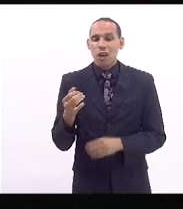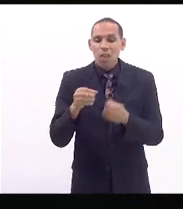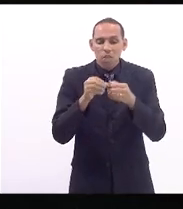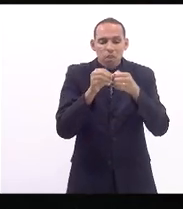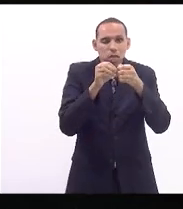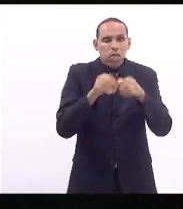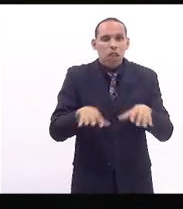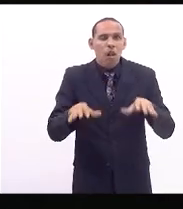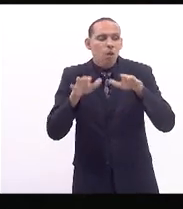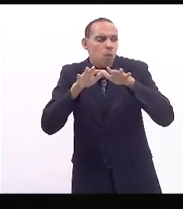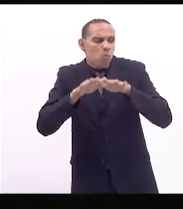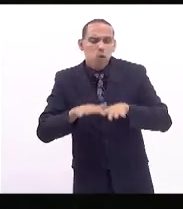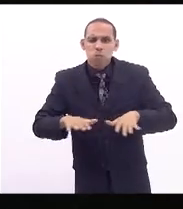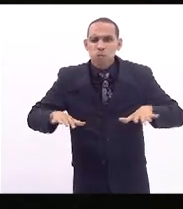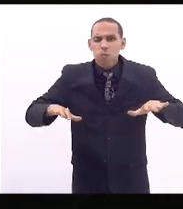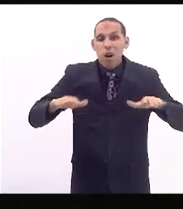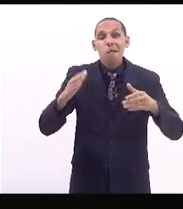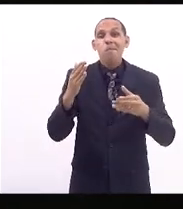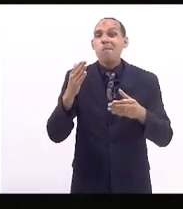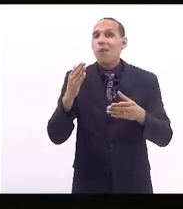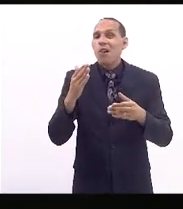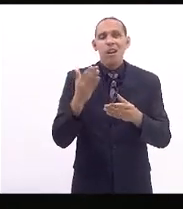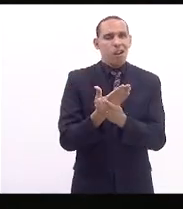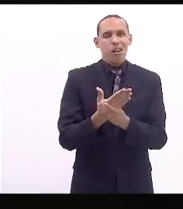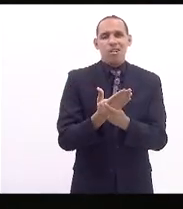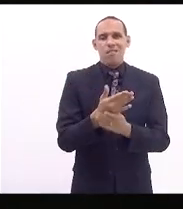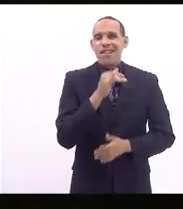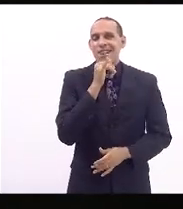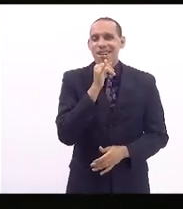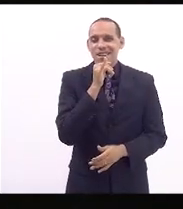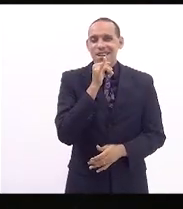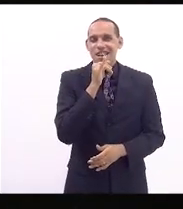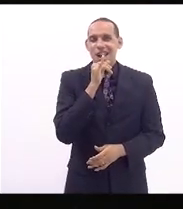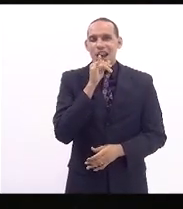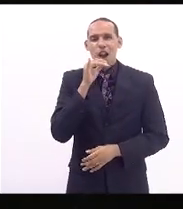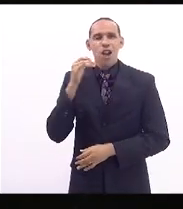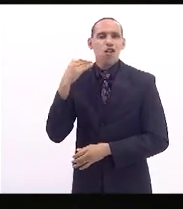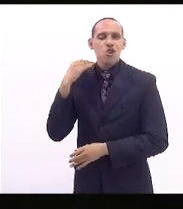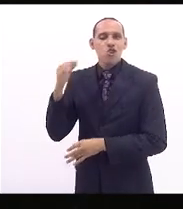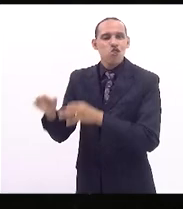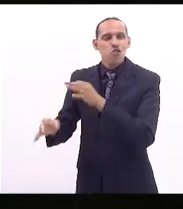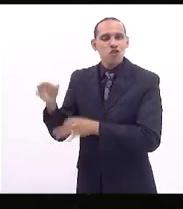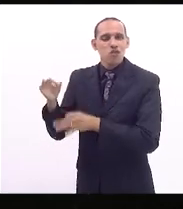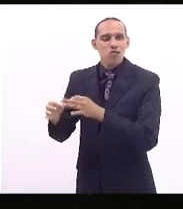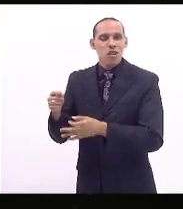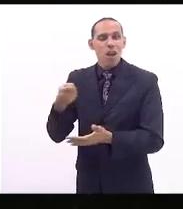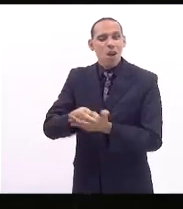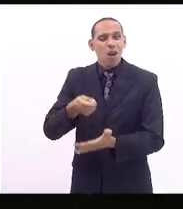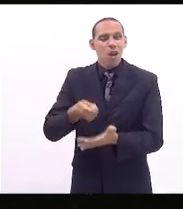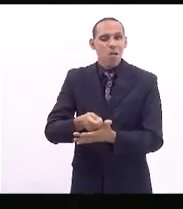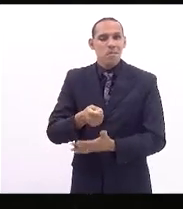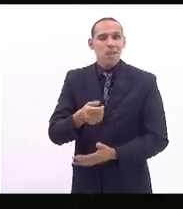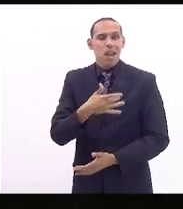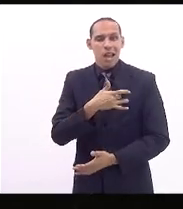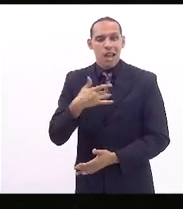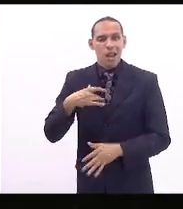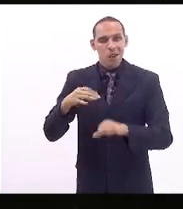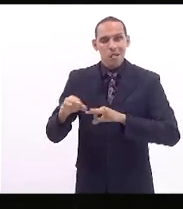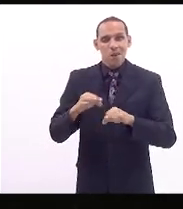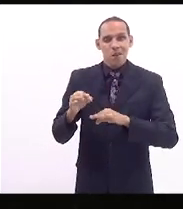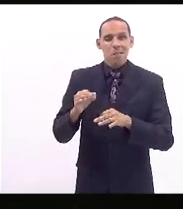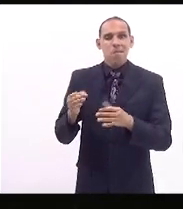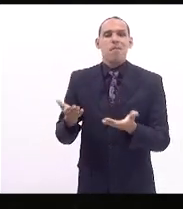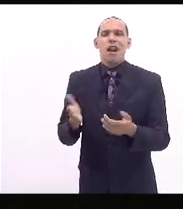a todos os processos por exemplo onde a justiça obriga os planos de saúde a cobrirem procedimento